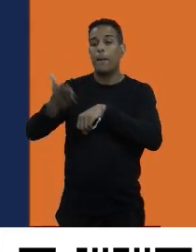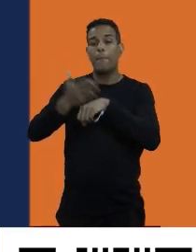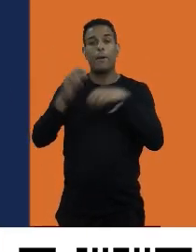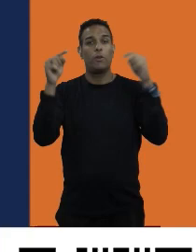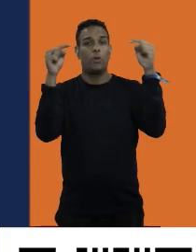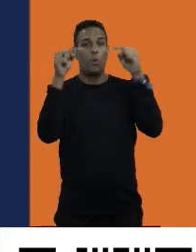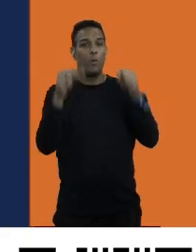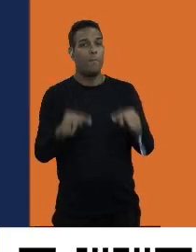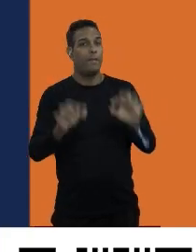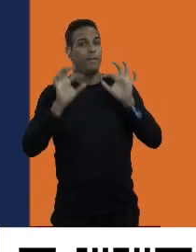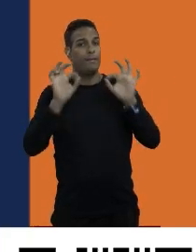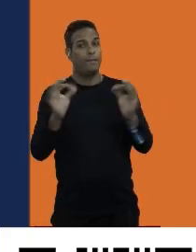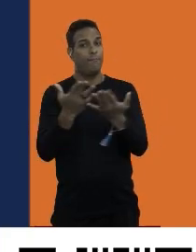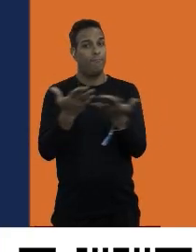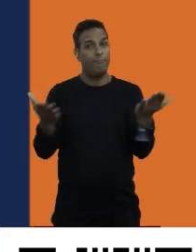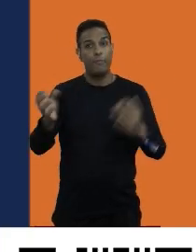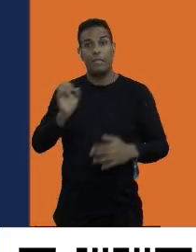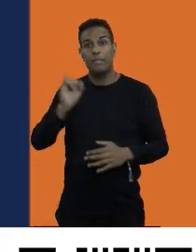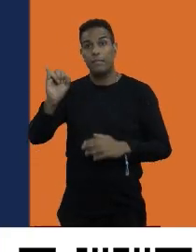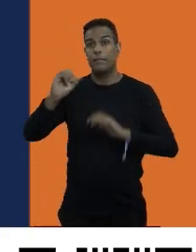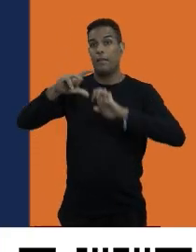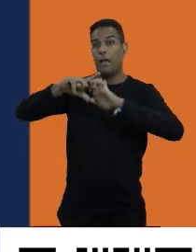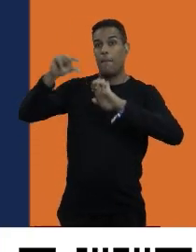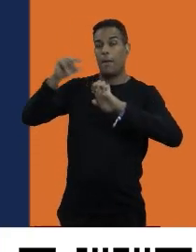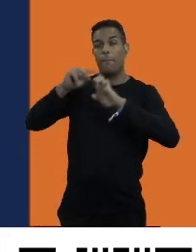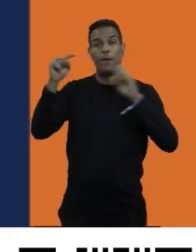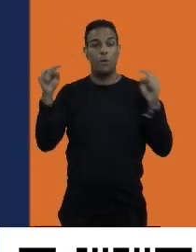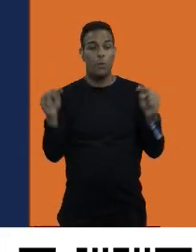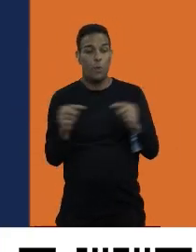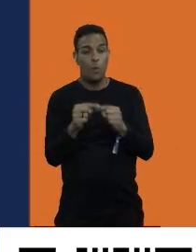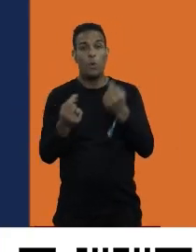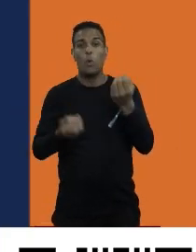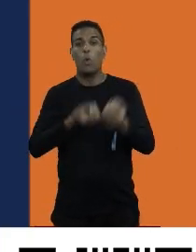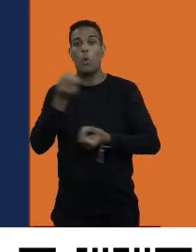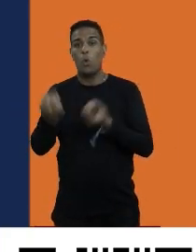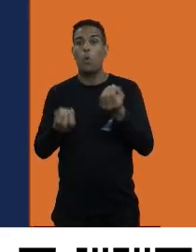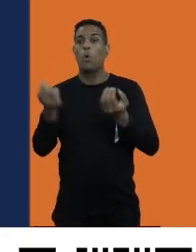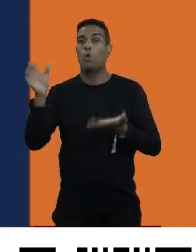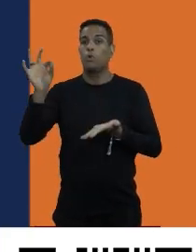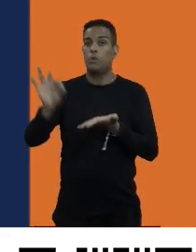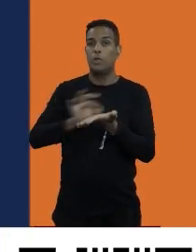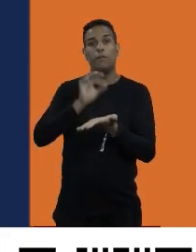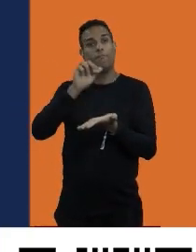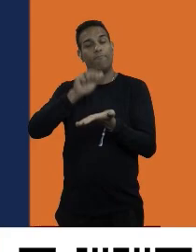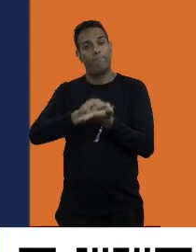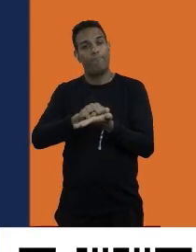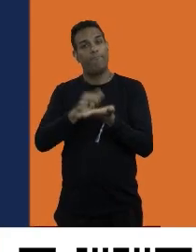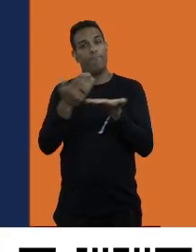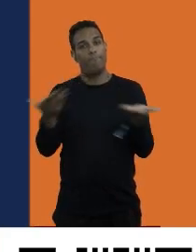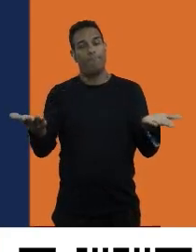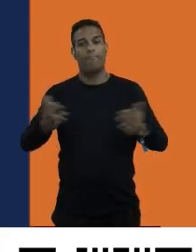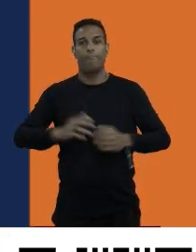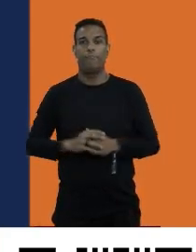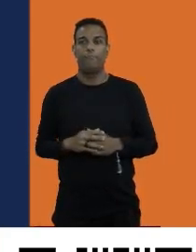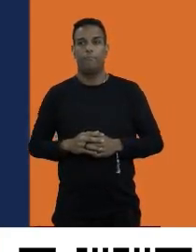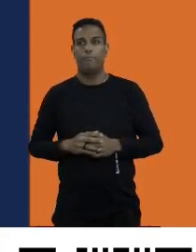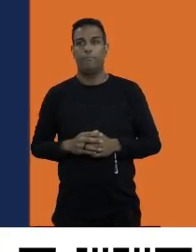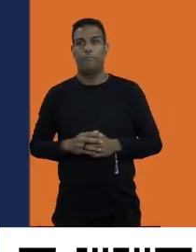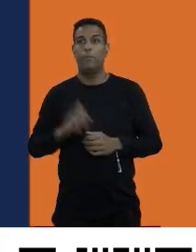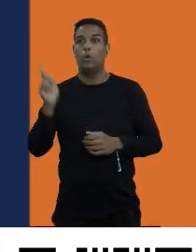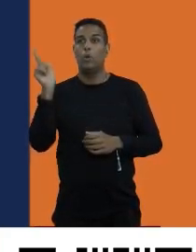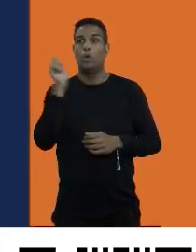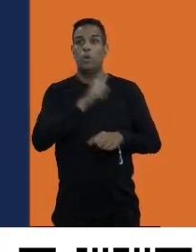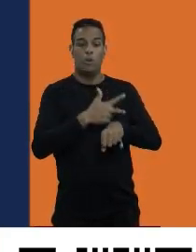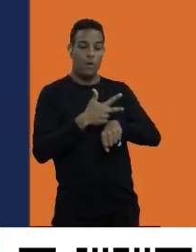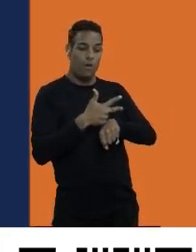seus negócios. Então, se você é empresário ou funcionário de uma dessas empresas, é só inscrever o seu projeto. Os vencedores irão